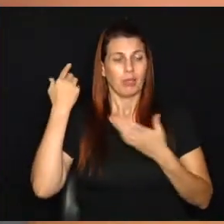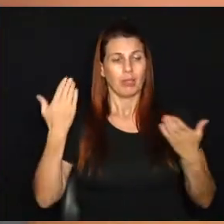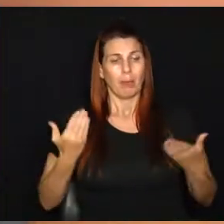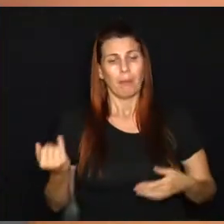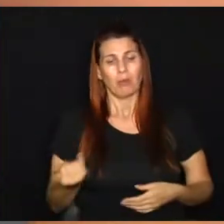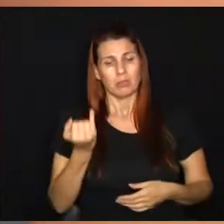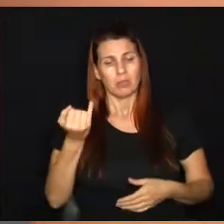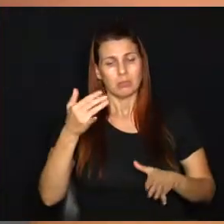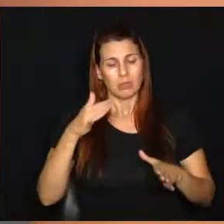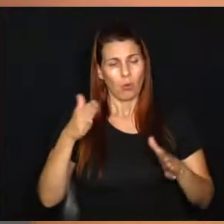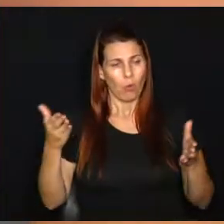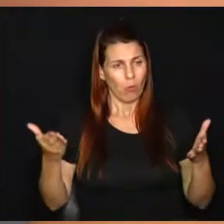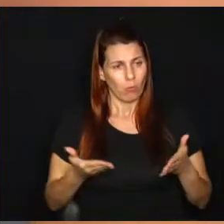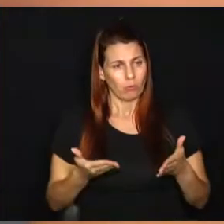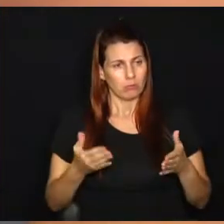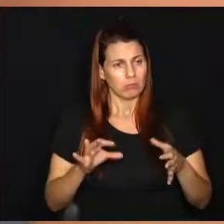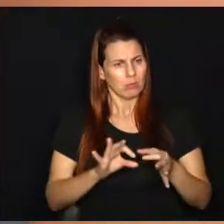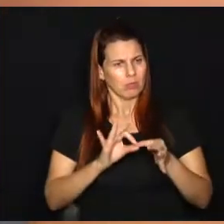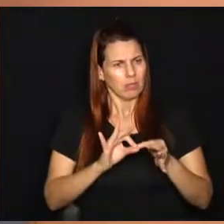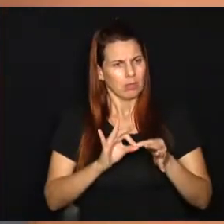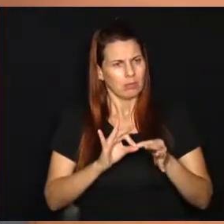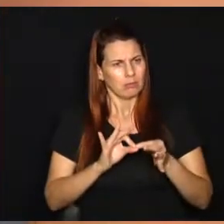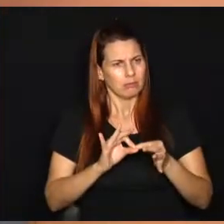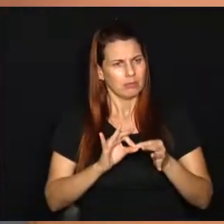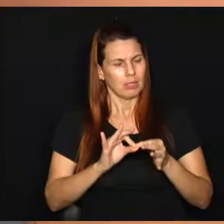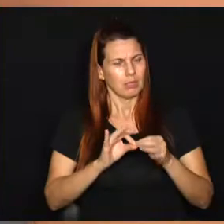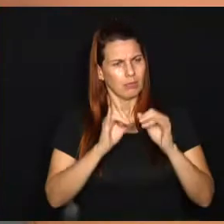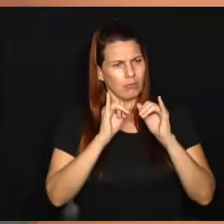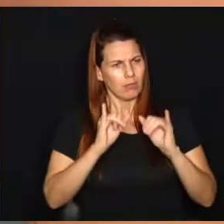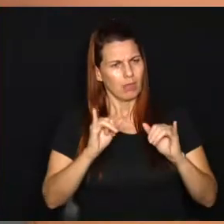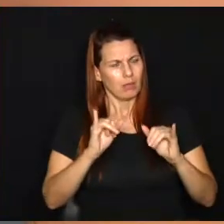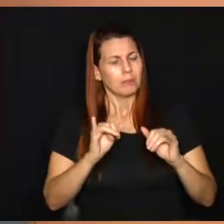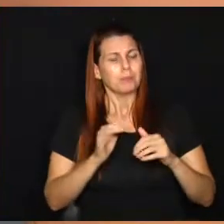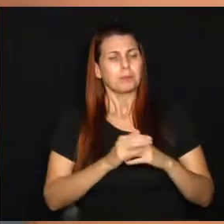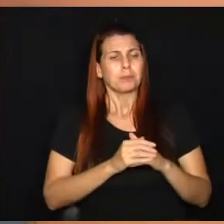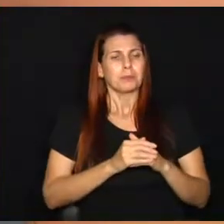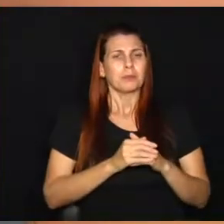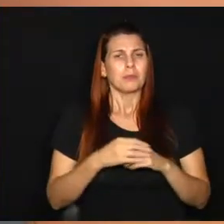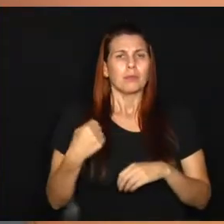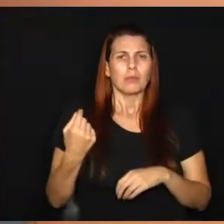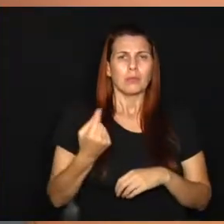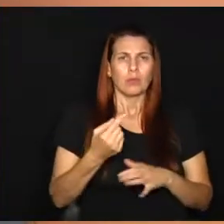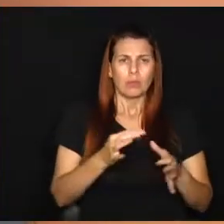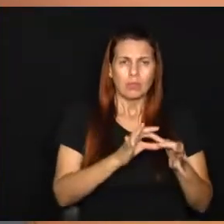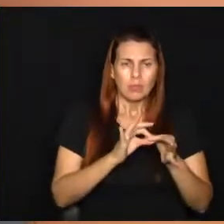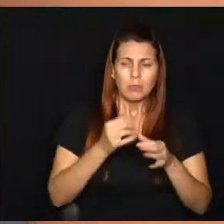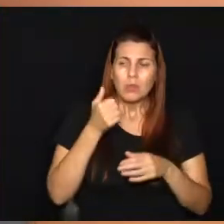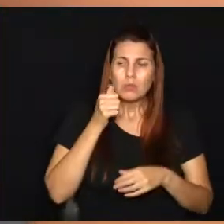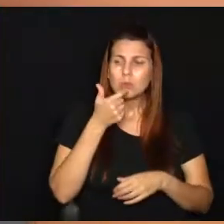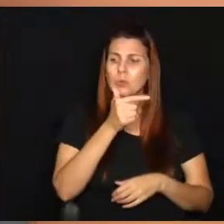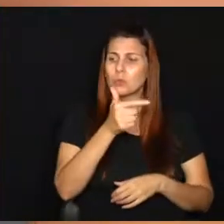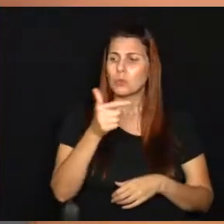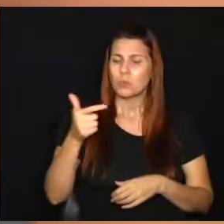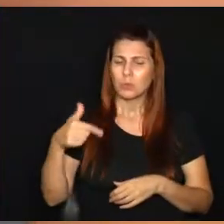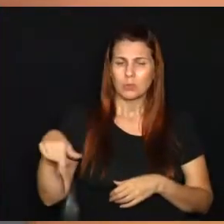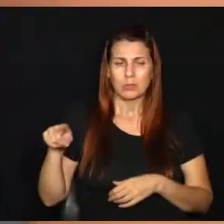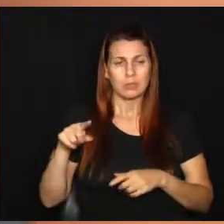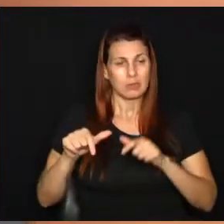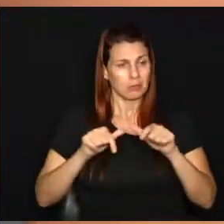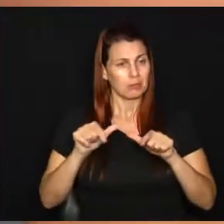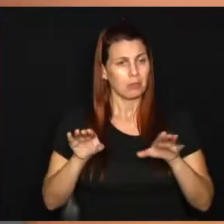aqui, é muito importante a gente unir a nossa voz, unir a voz a outras mulheres, a outras